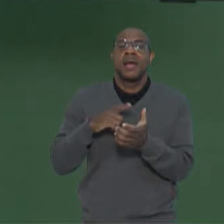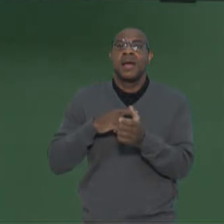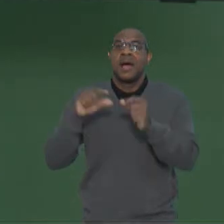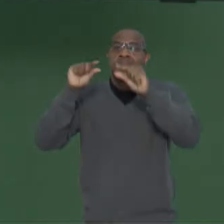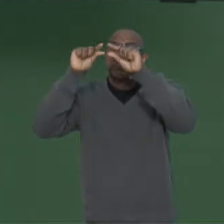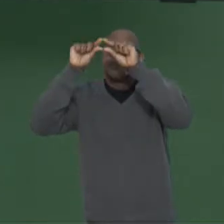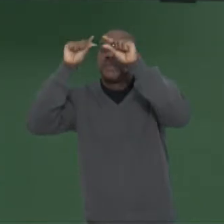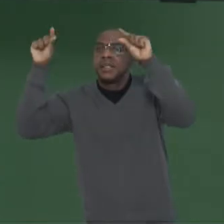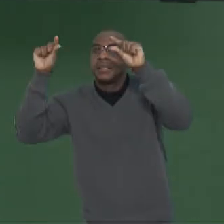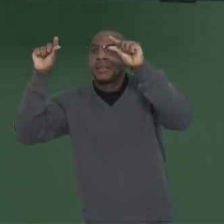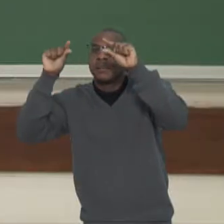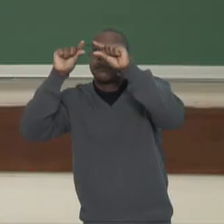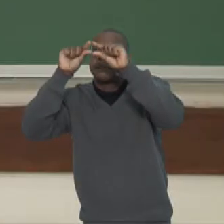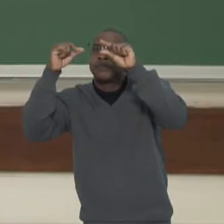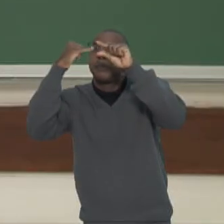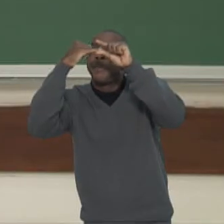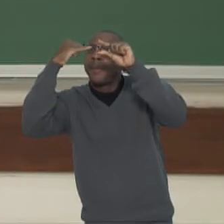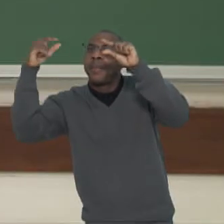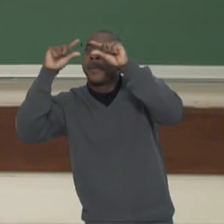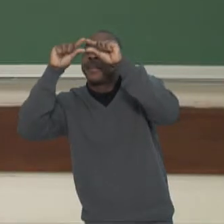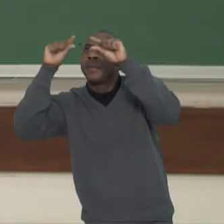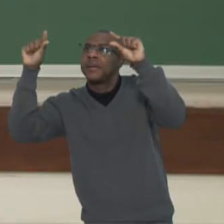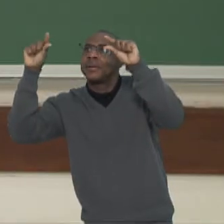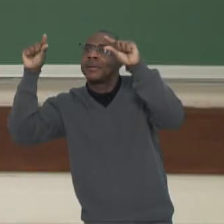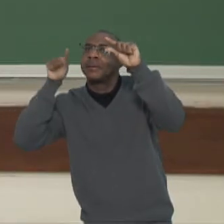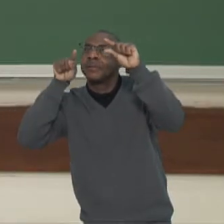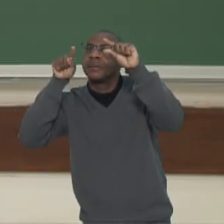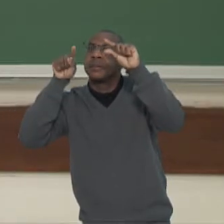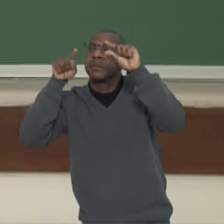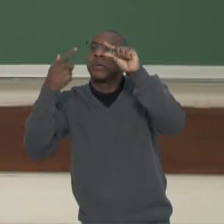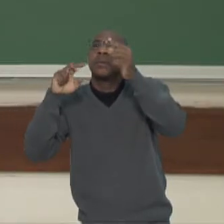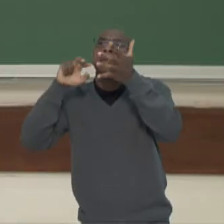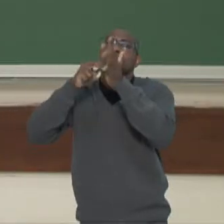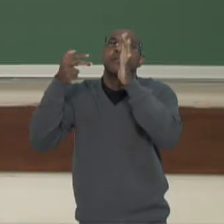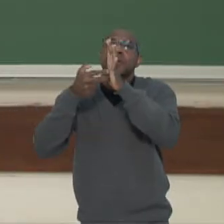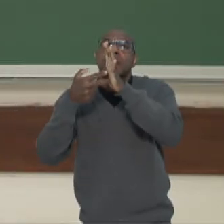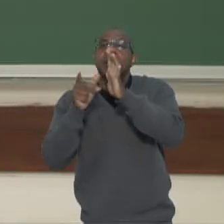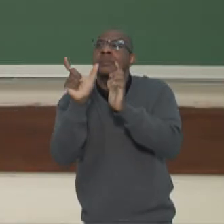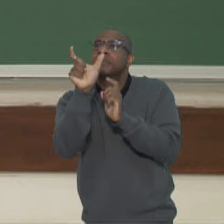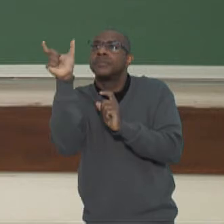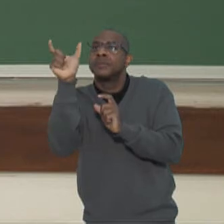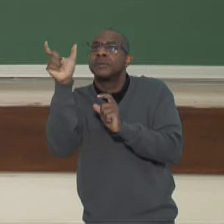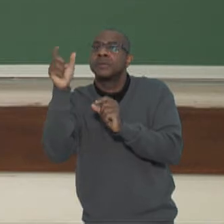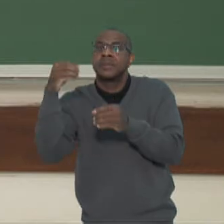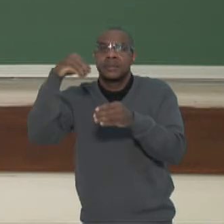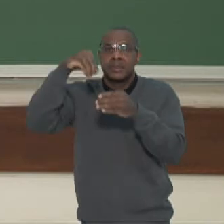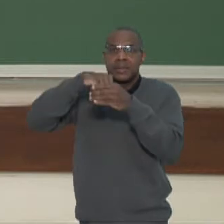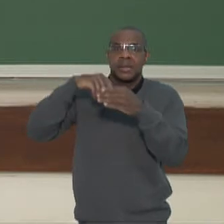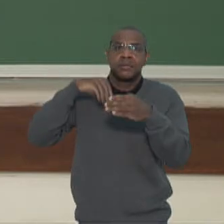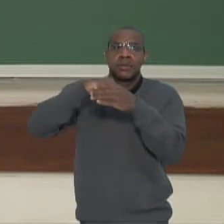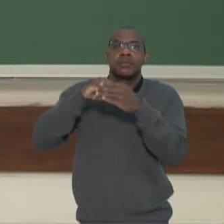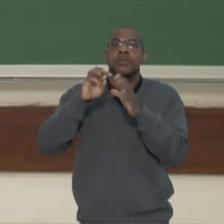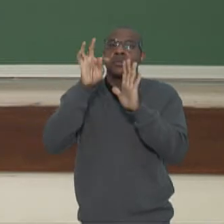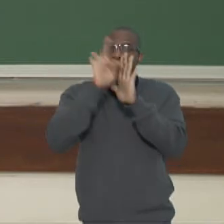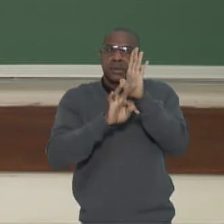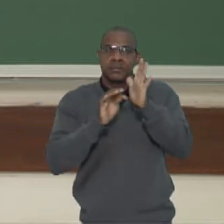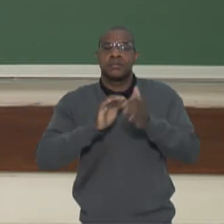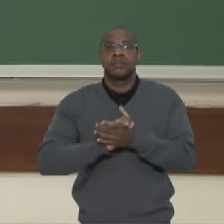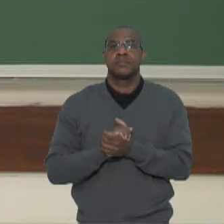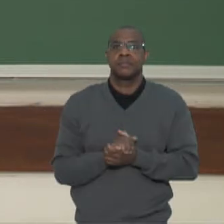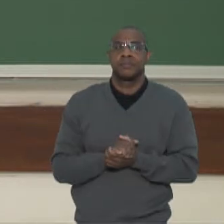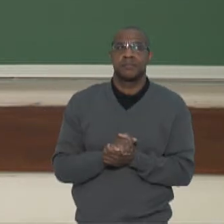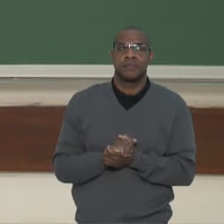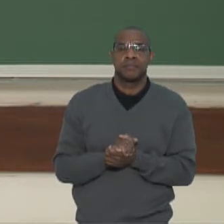inferem que tem um sentido, qual sentido tem essas expressões destacadas no texto e no contexto aqui da nossa